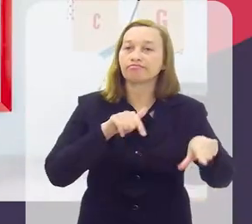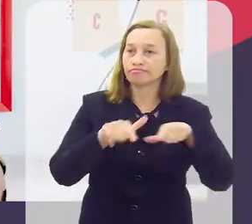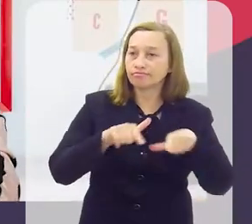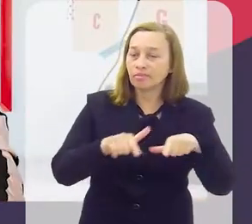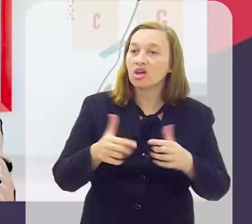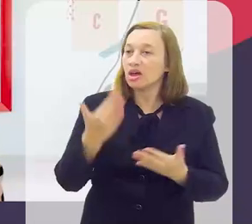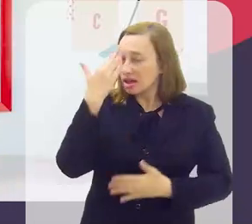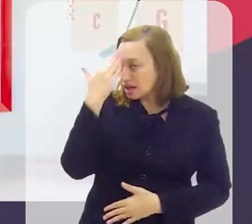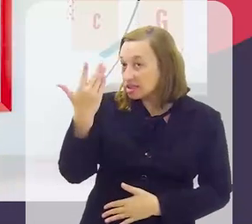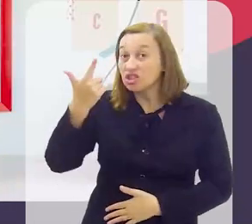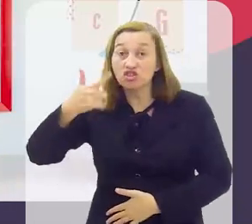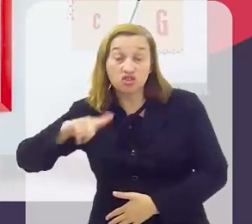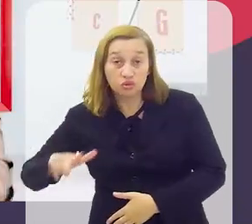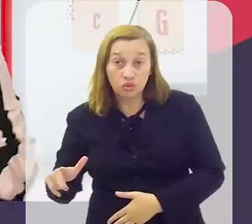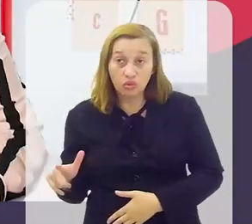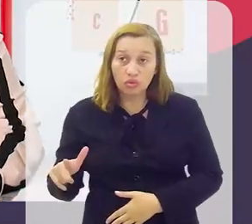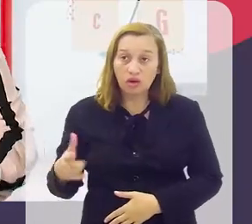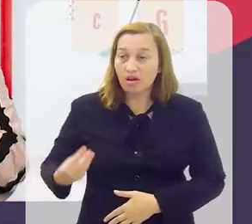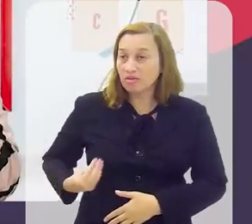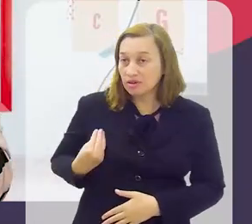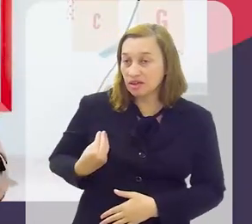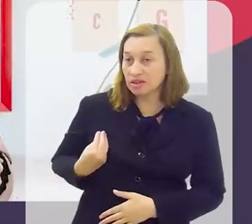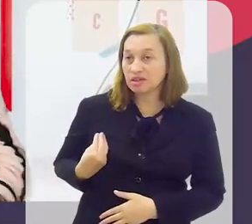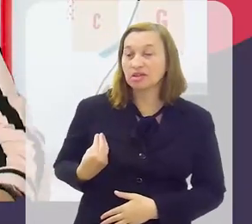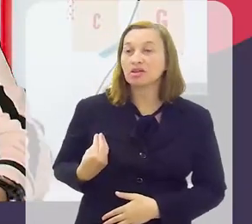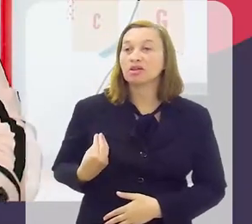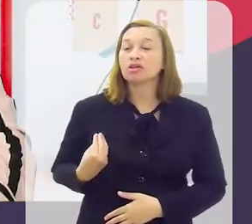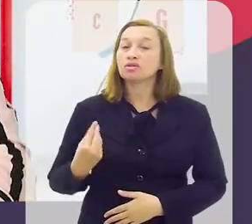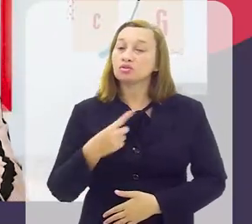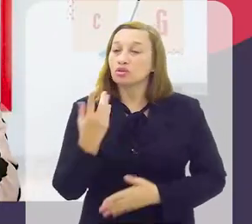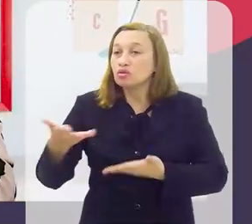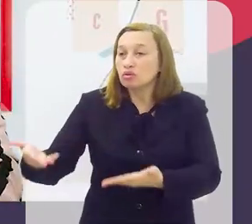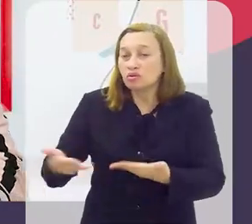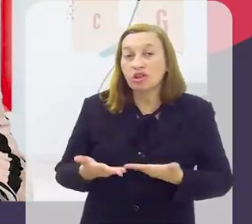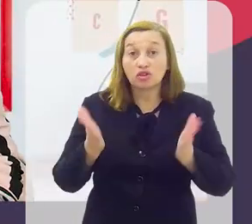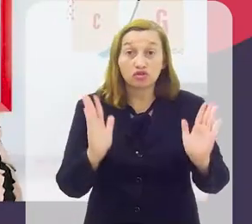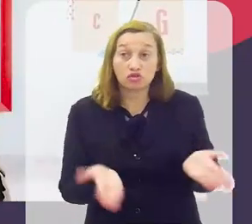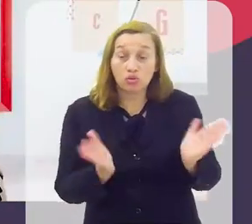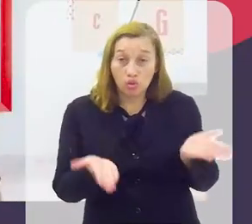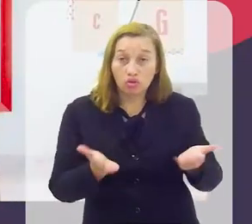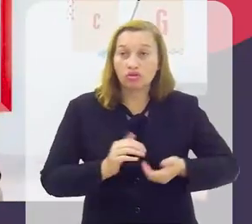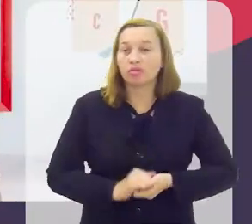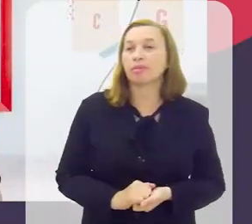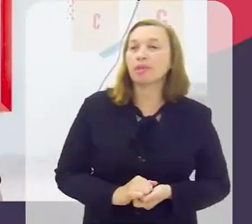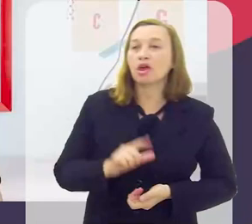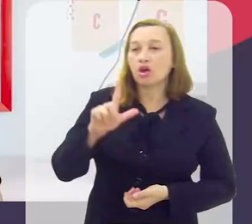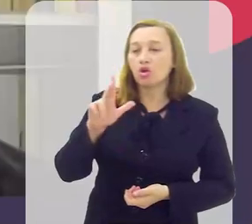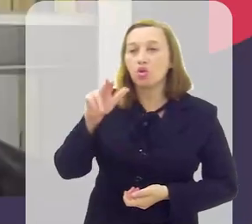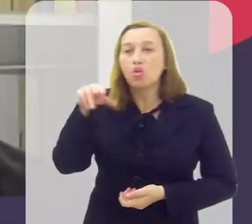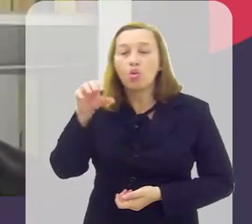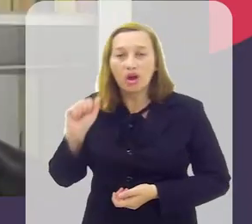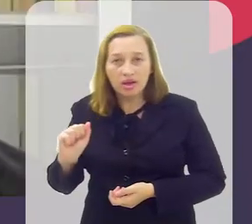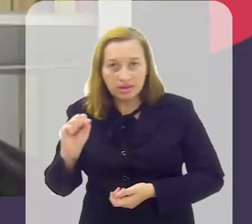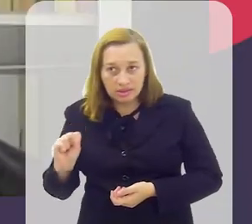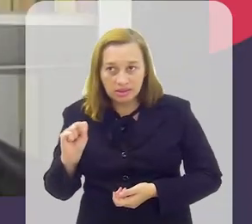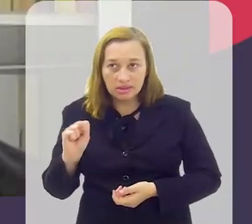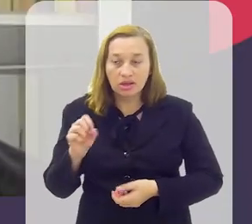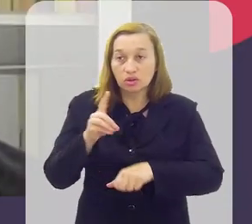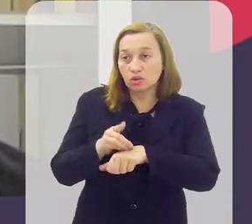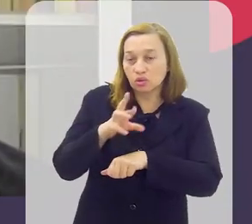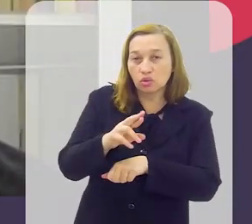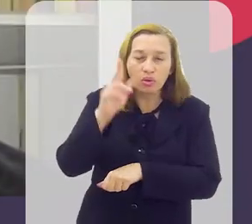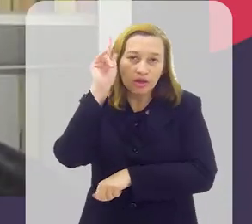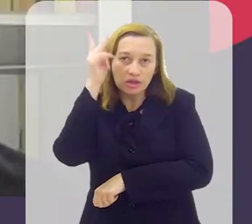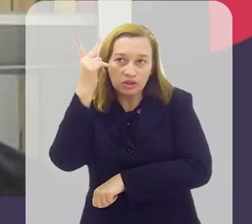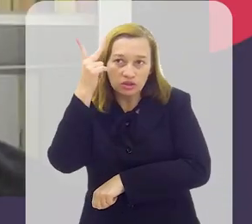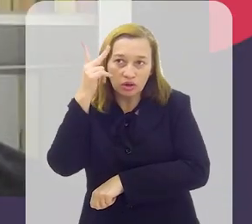trabalhista. Queria agradecer mais uma vez a presença dos nossos convidados no dia de hoje. Eu estou aqui com o Lucas Santos Souza, doutor